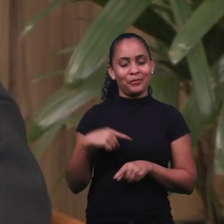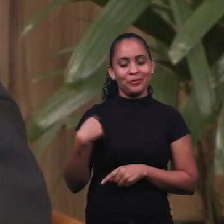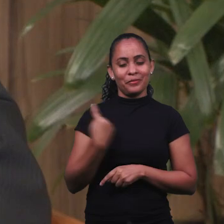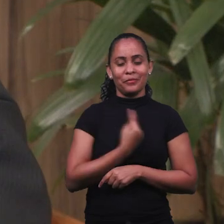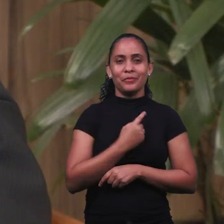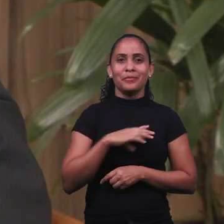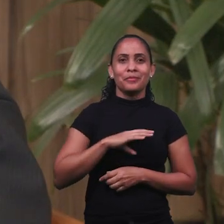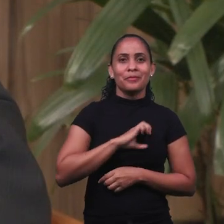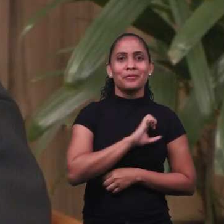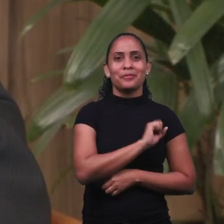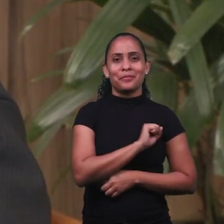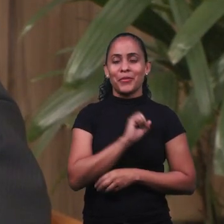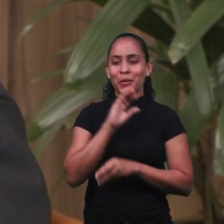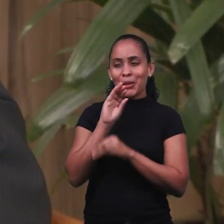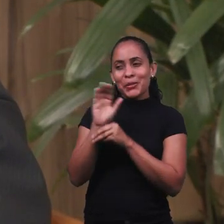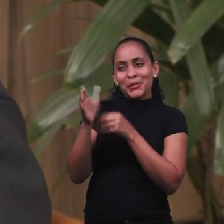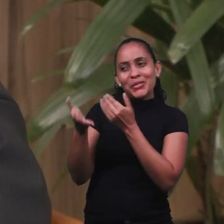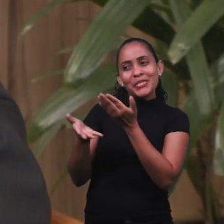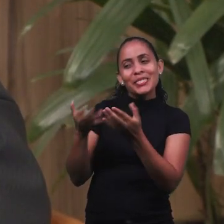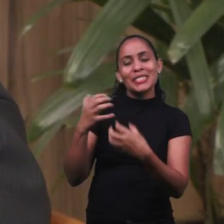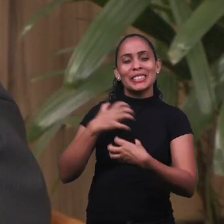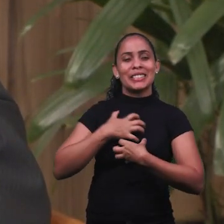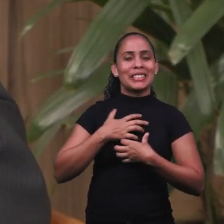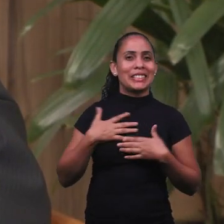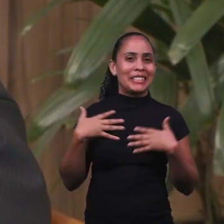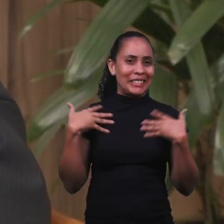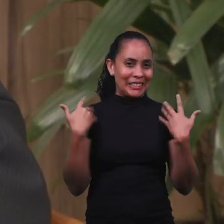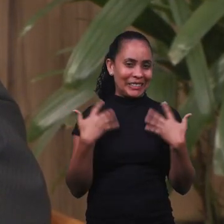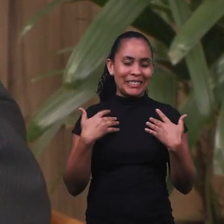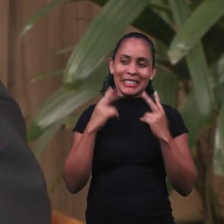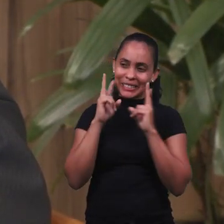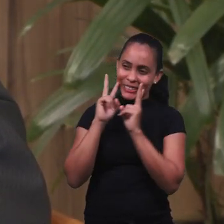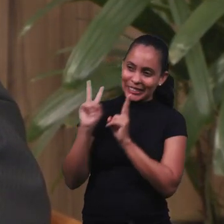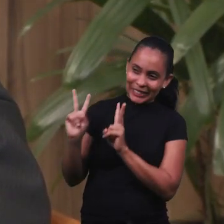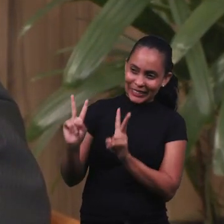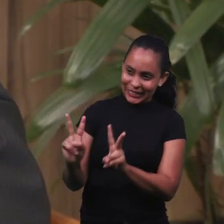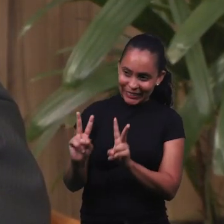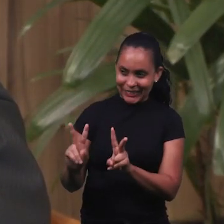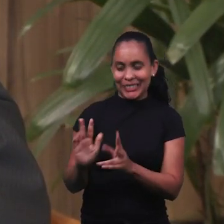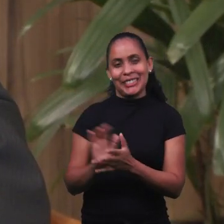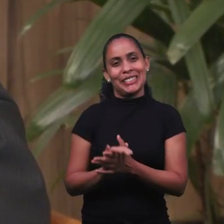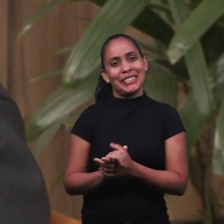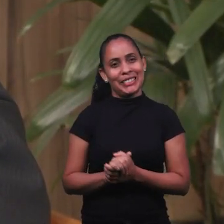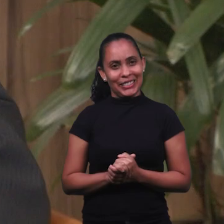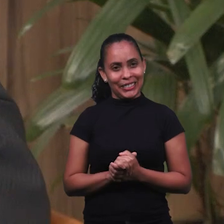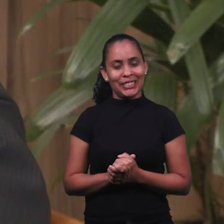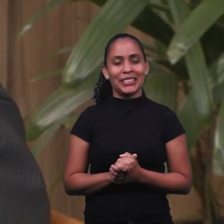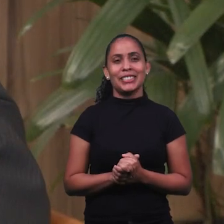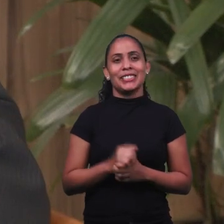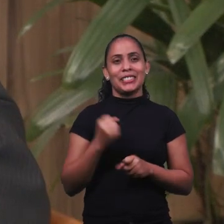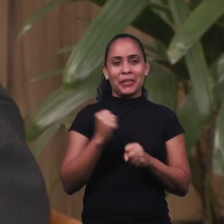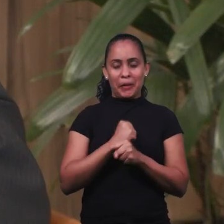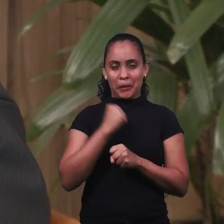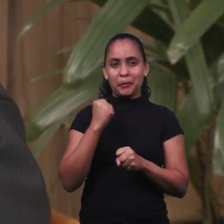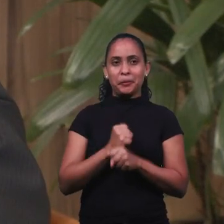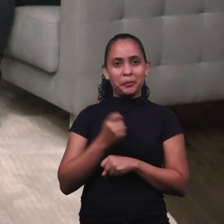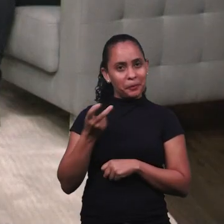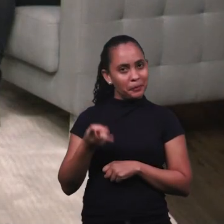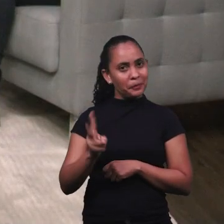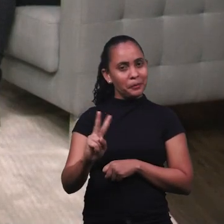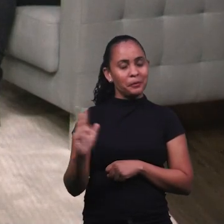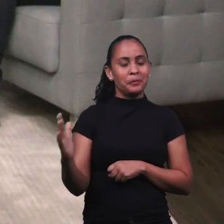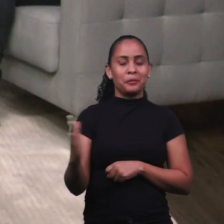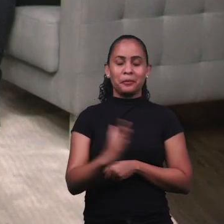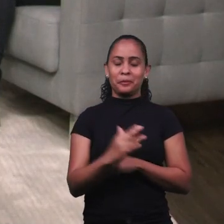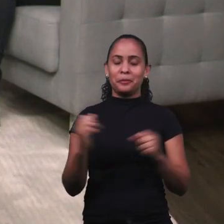amamos, acompanhamos, temos essa alegria de vê-los cada dia sendo sustentado pelo Senhor na obra do Espírito Santo.